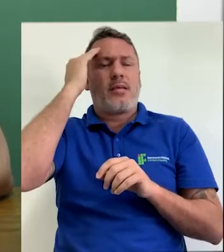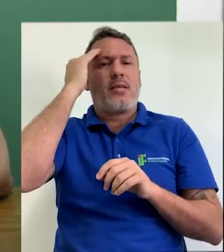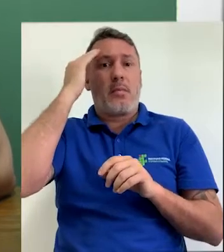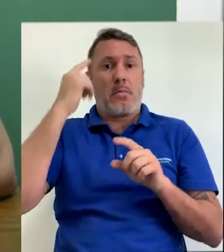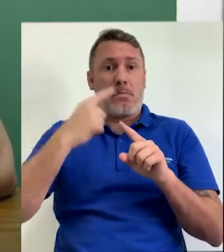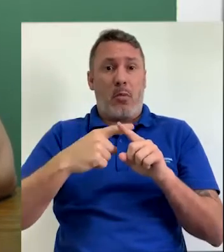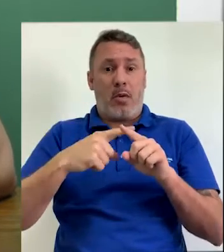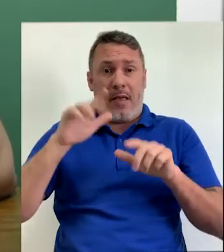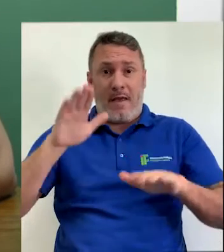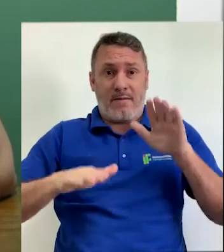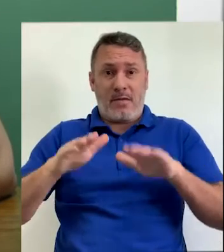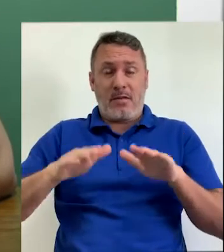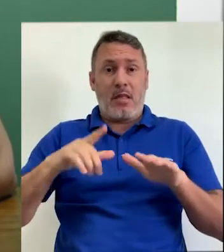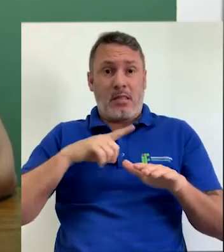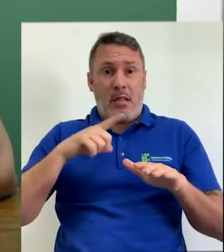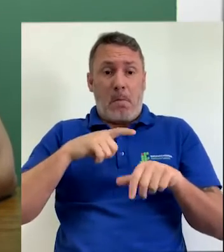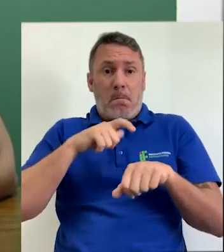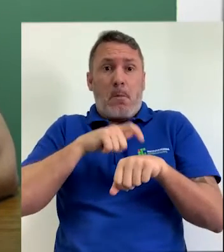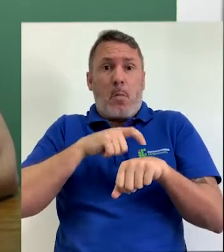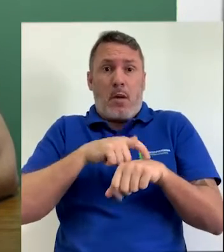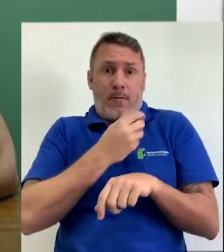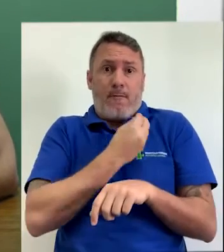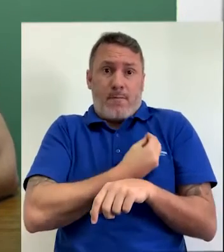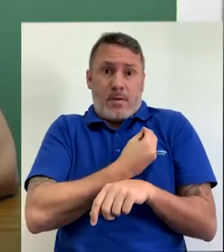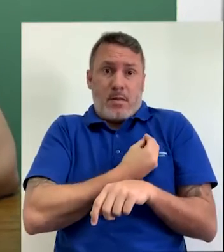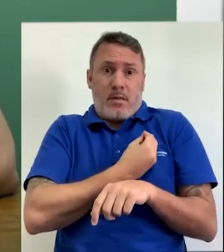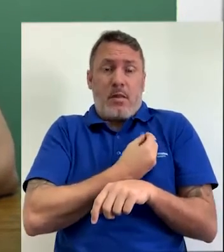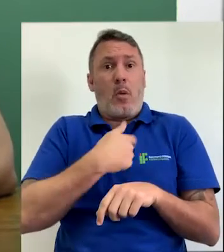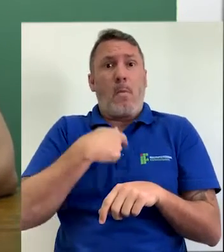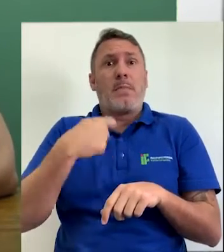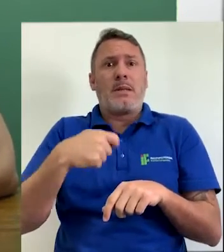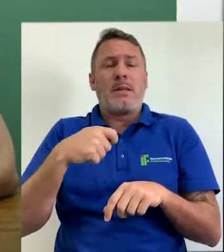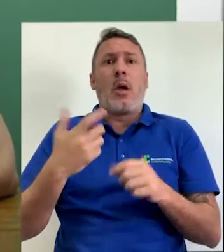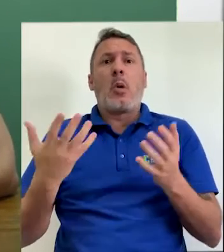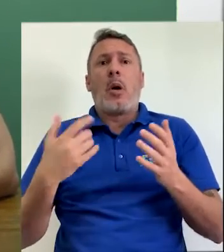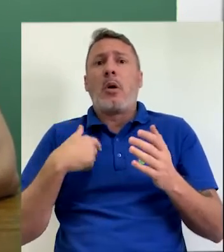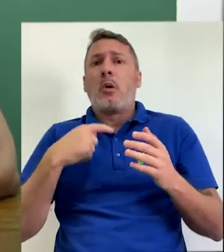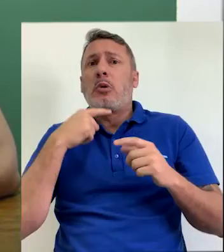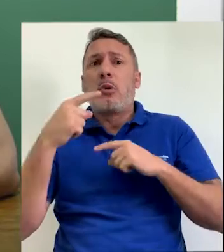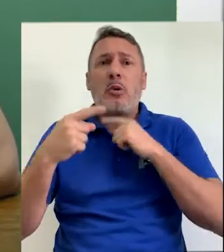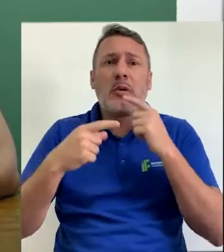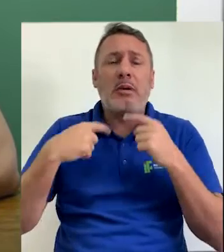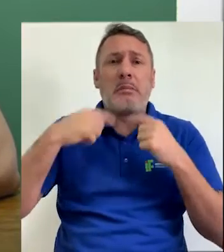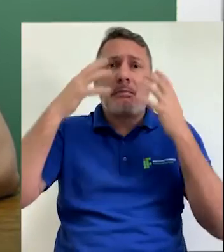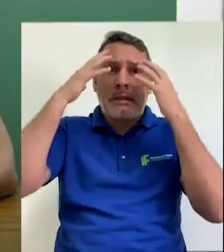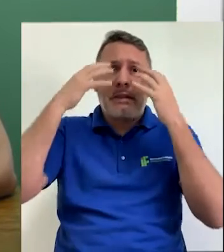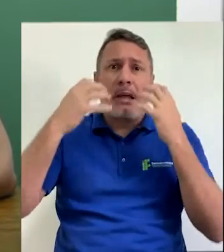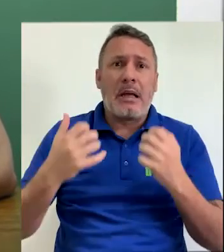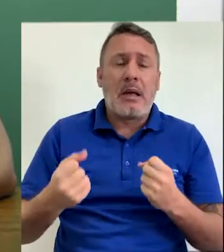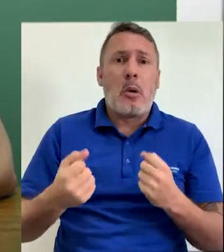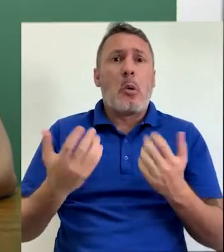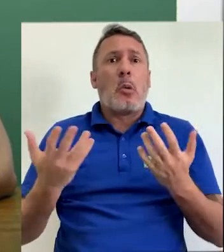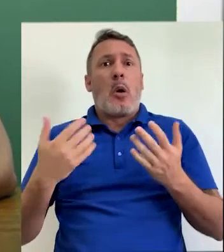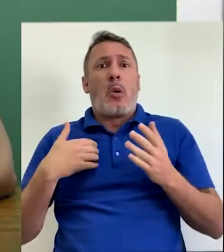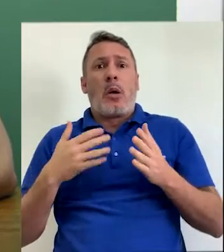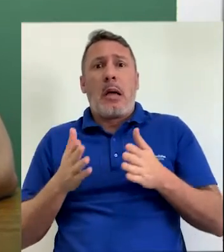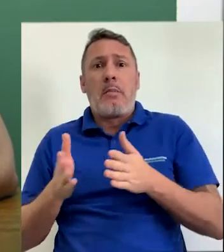fase de minha vida que eu preciso de um direcionamento, que eu preciso de uma